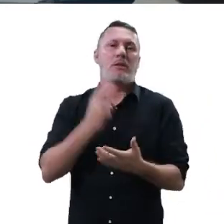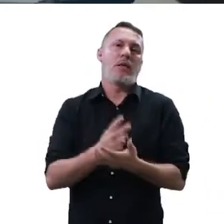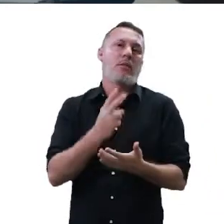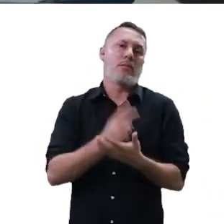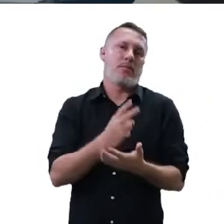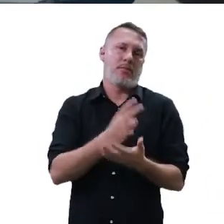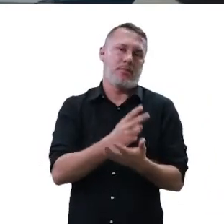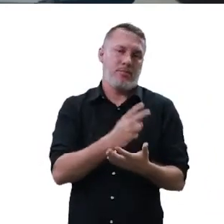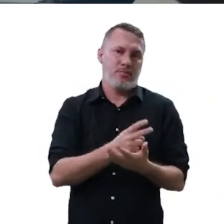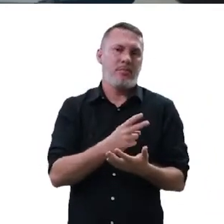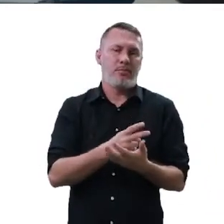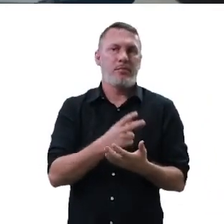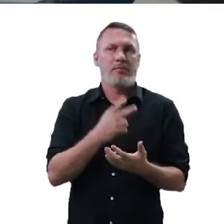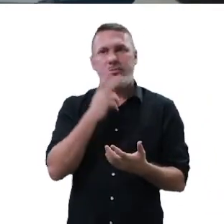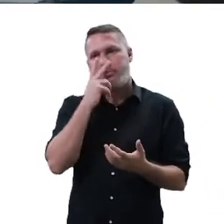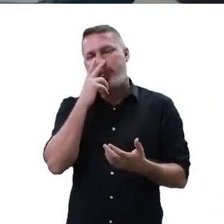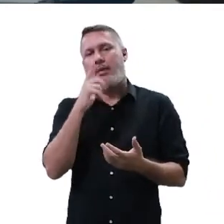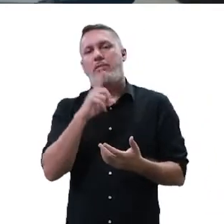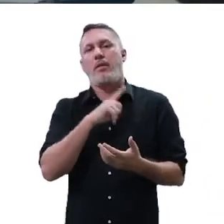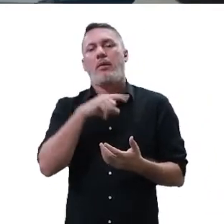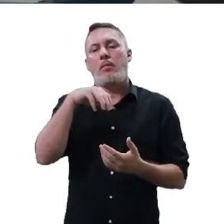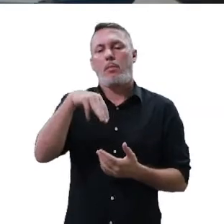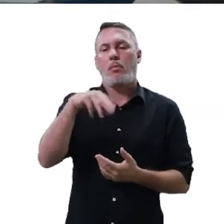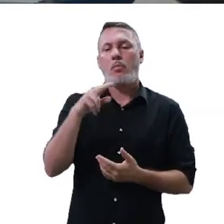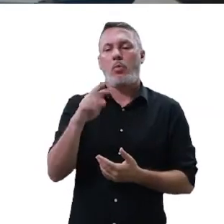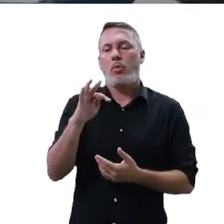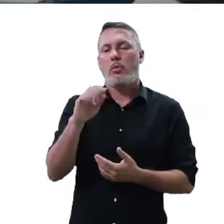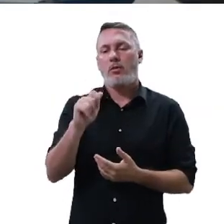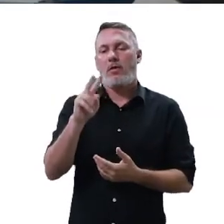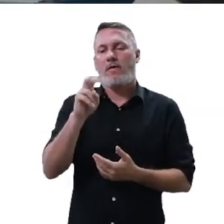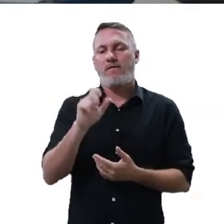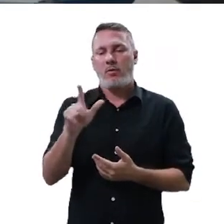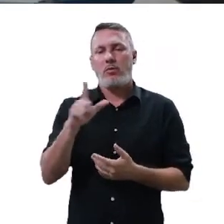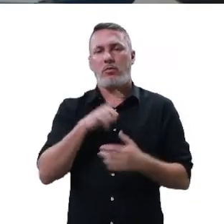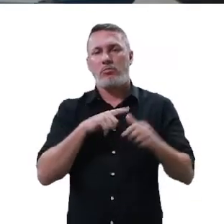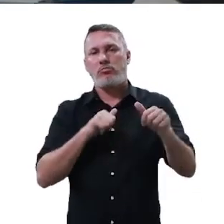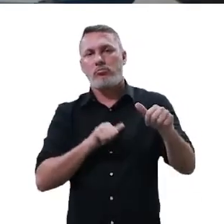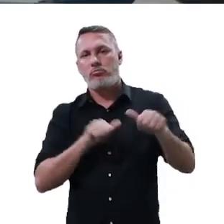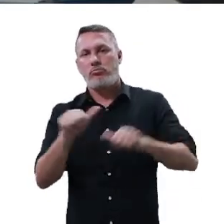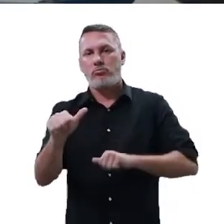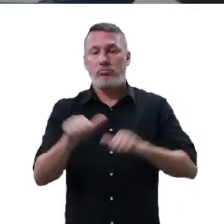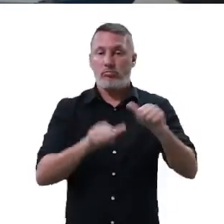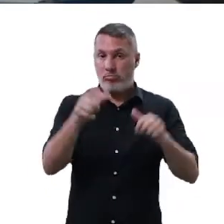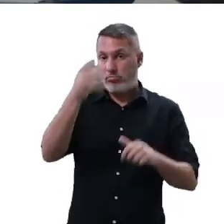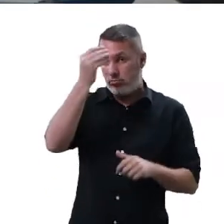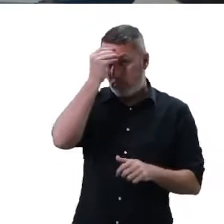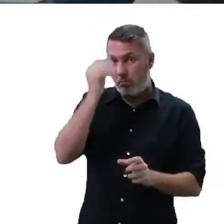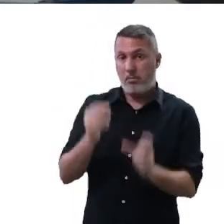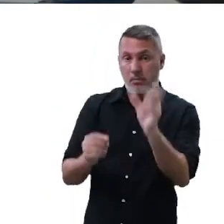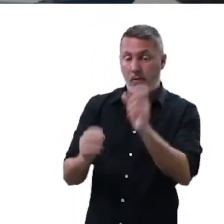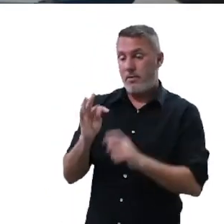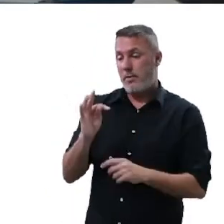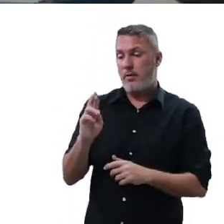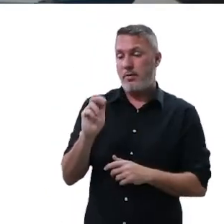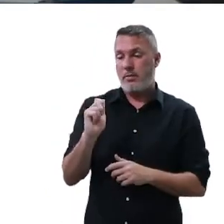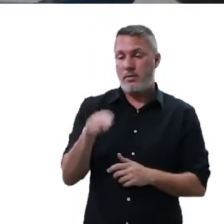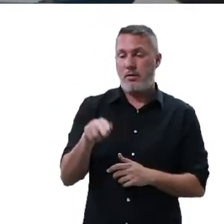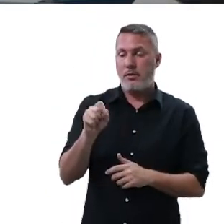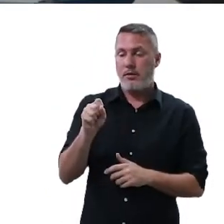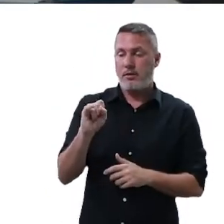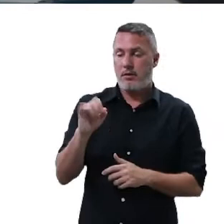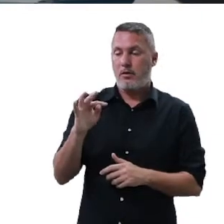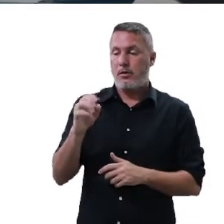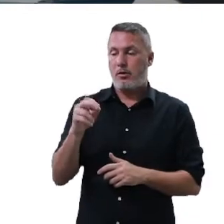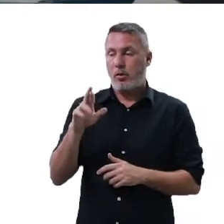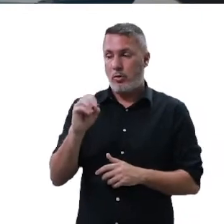mutação contínua, né? O universo era completamente mutável, transitório. Então grave esse nome aí